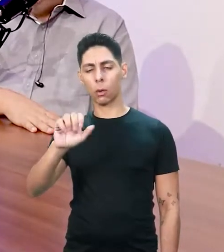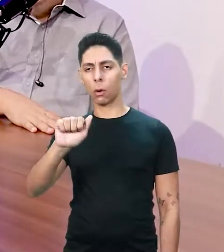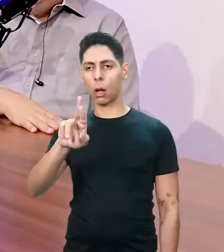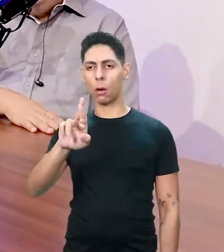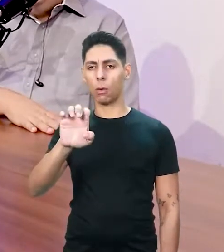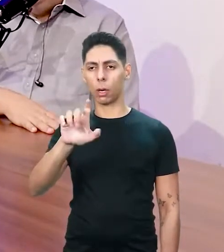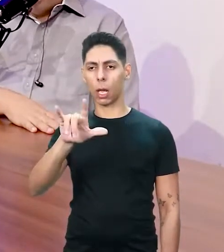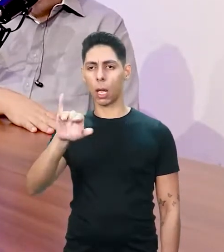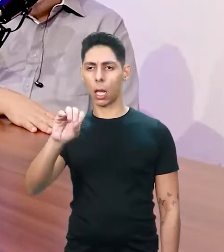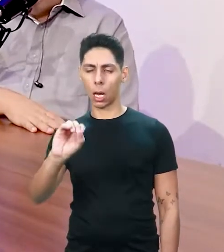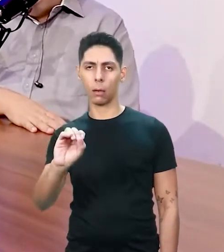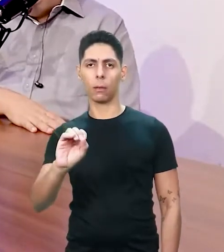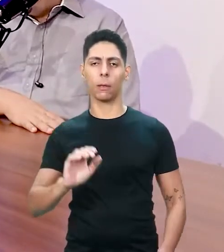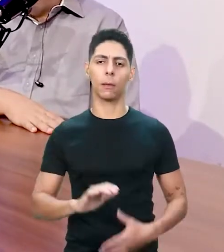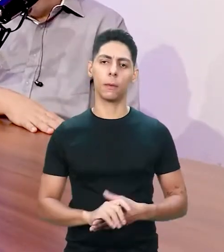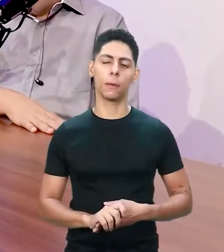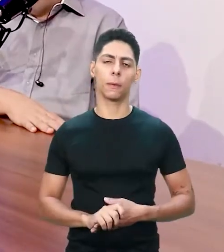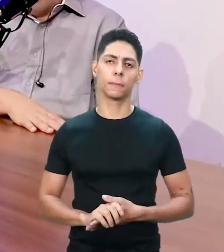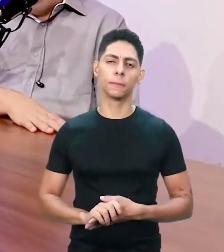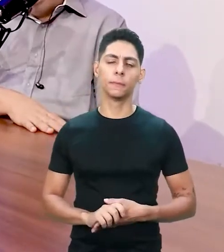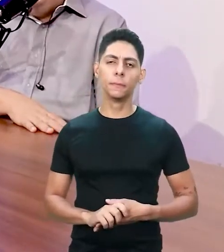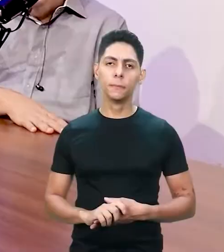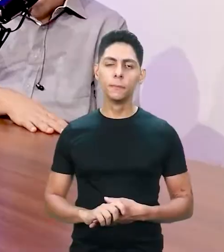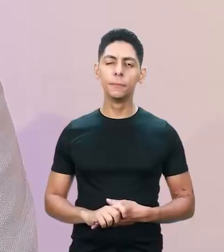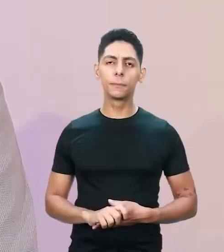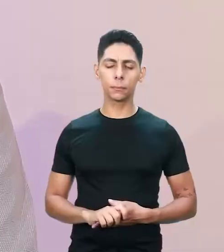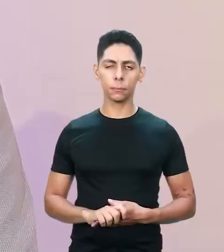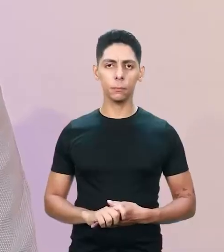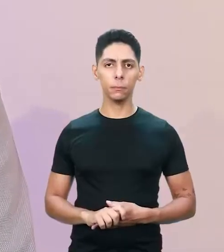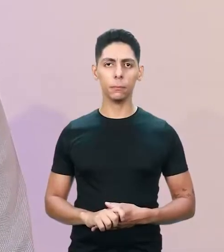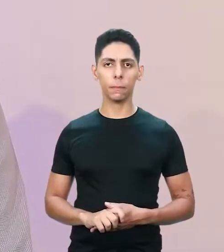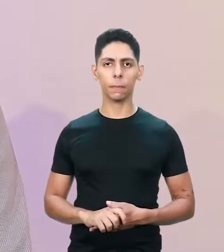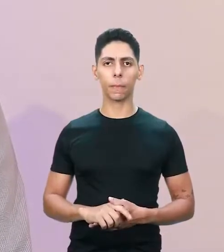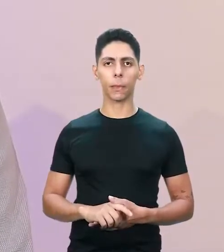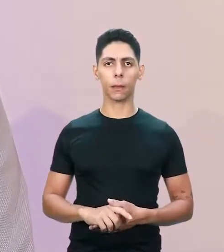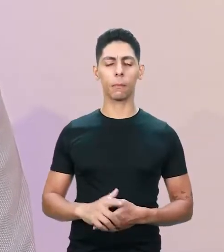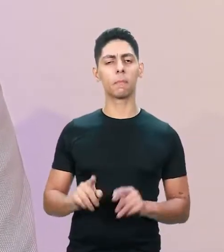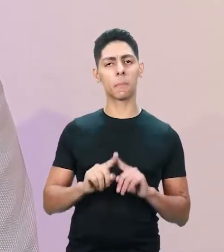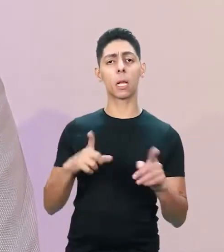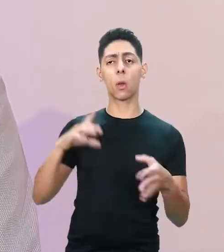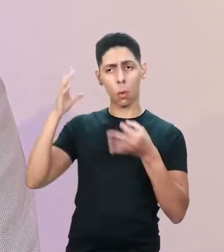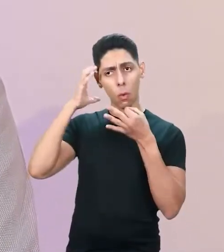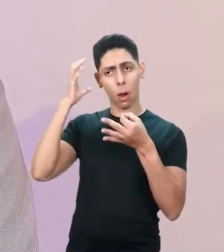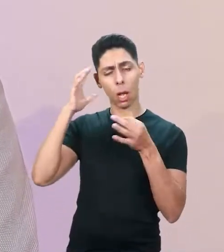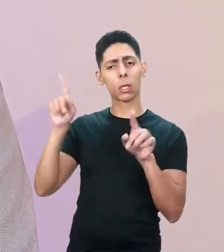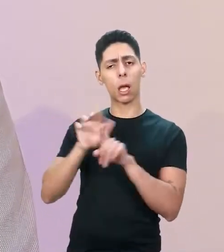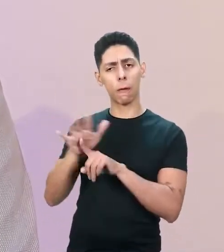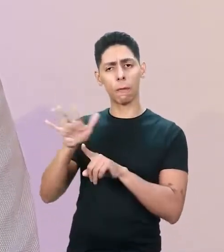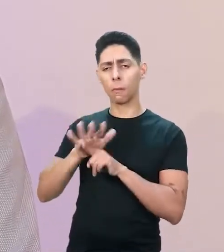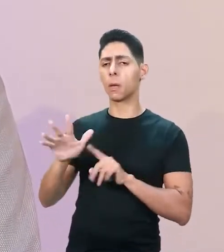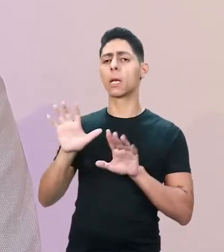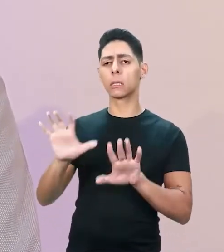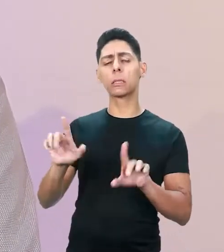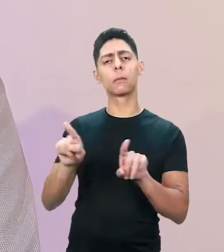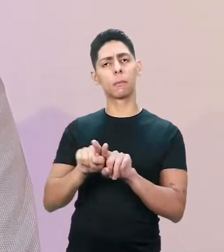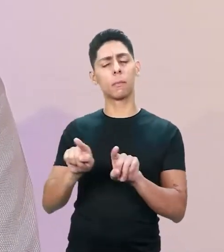ficar assim, Marcos Aurélio. Mas o rádio também já chama assim. Professor, o senhor falava para